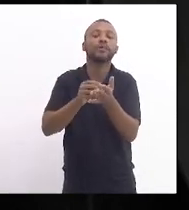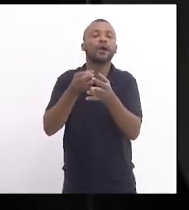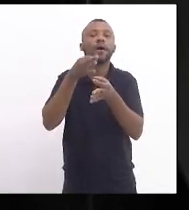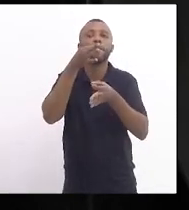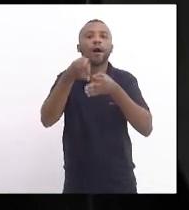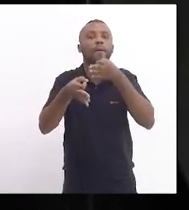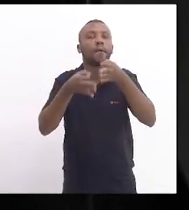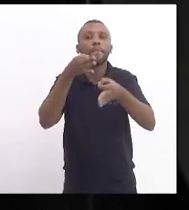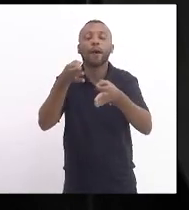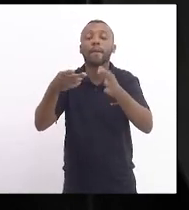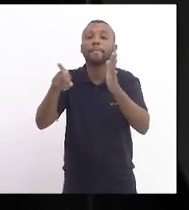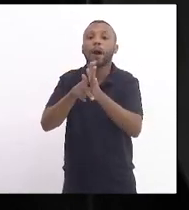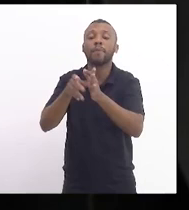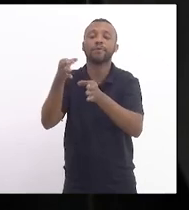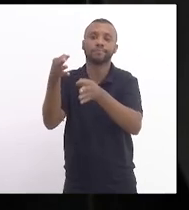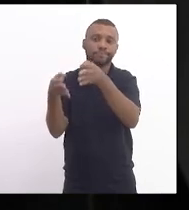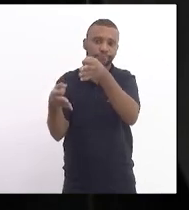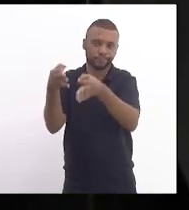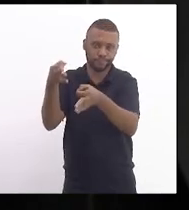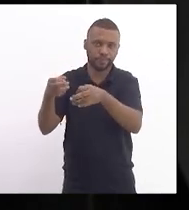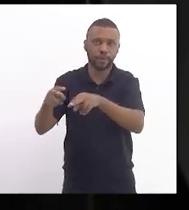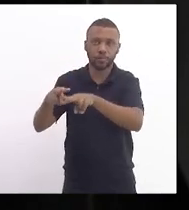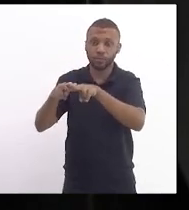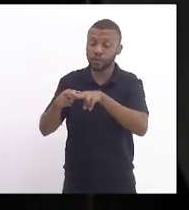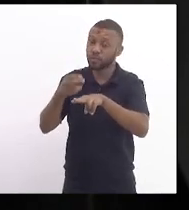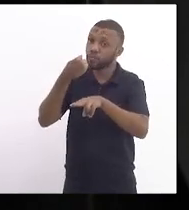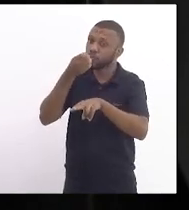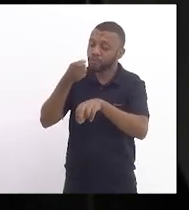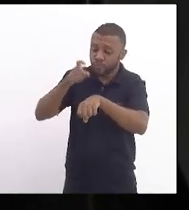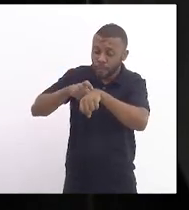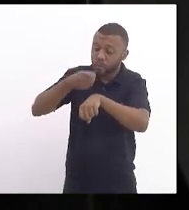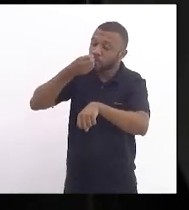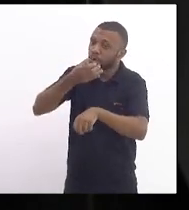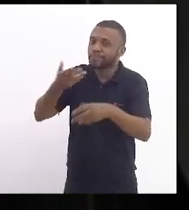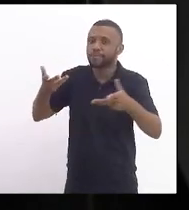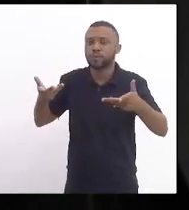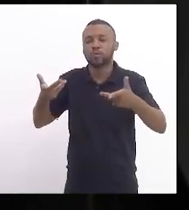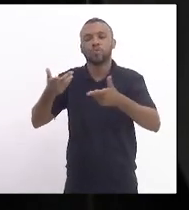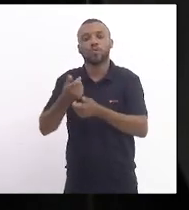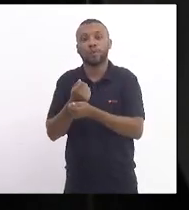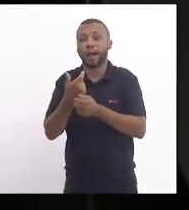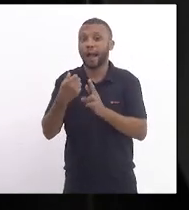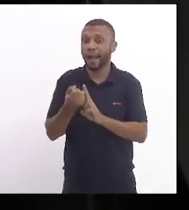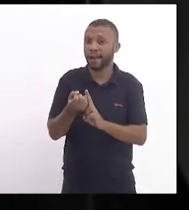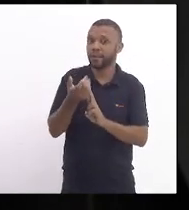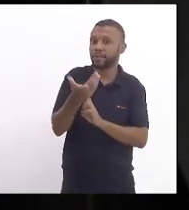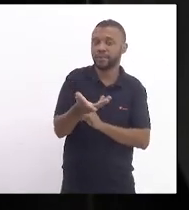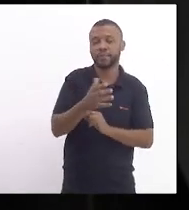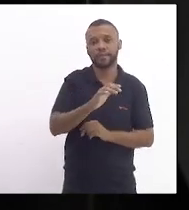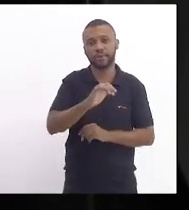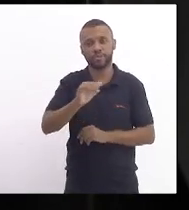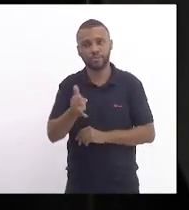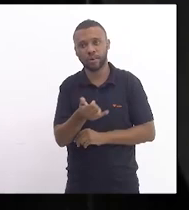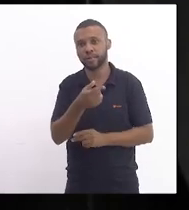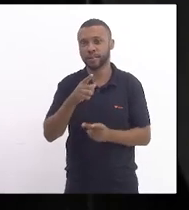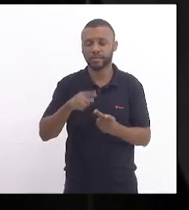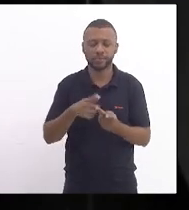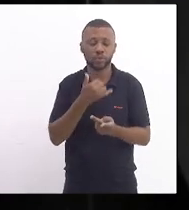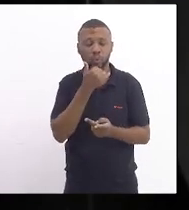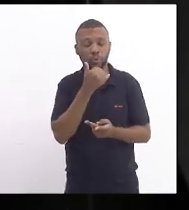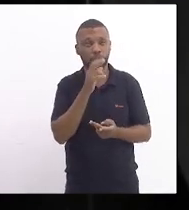por isso em muito boa hora a relatoria da ccj o o